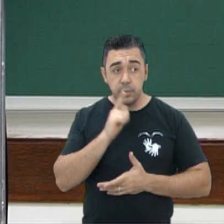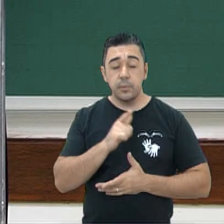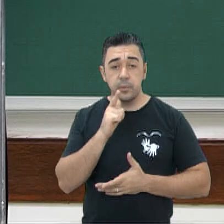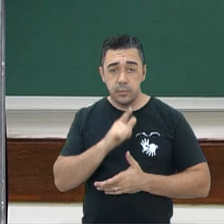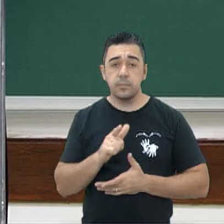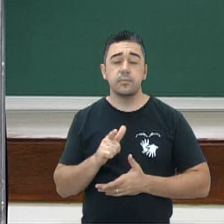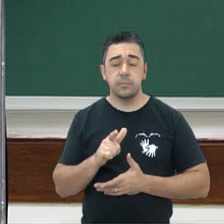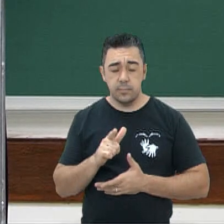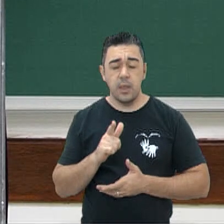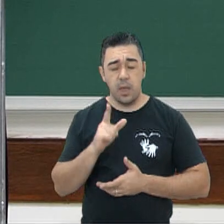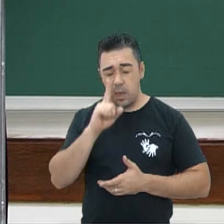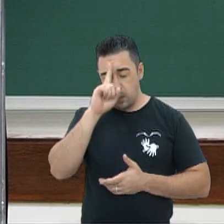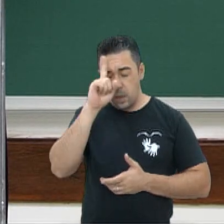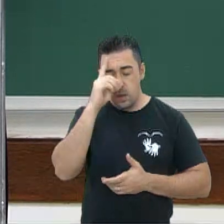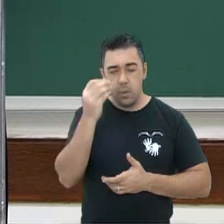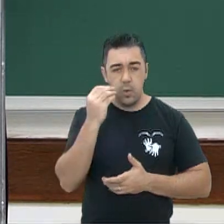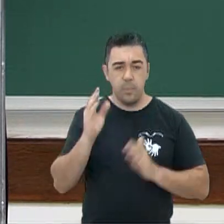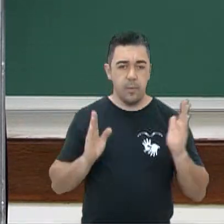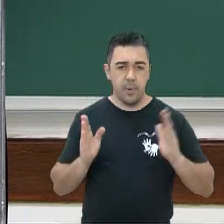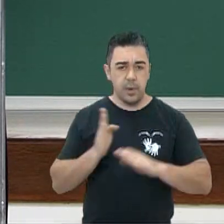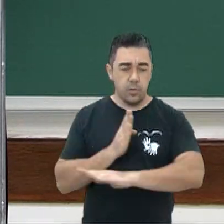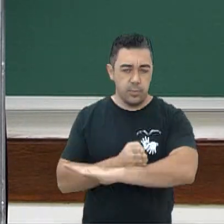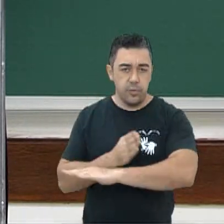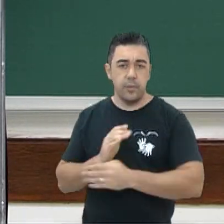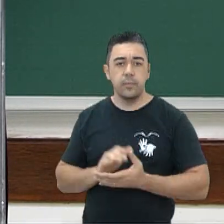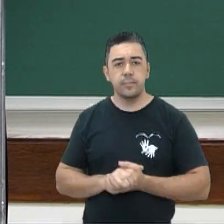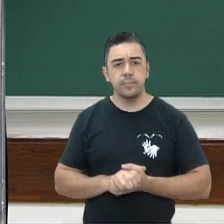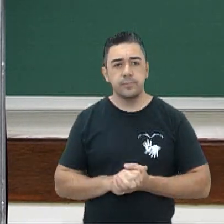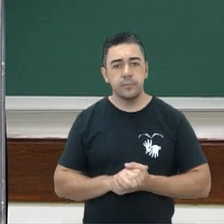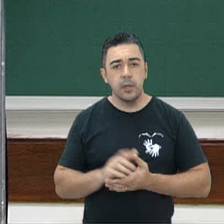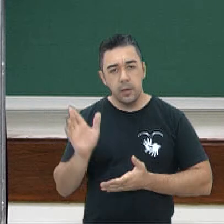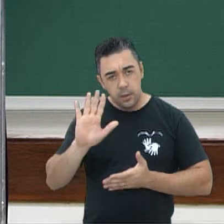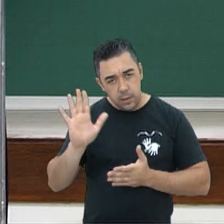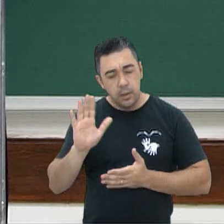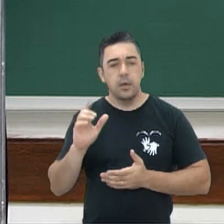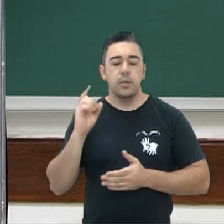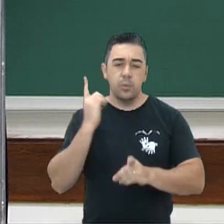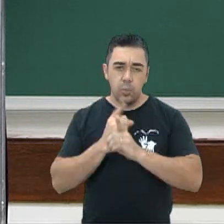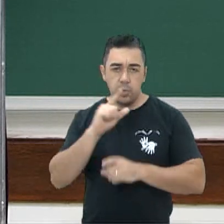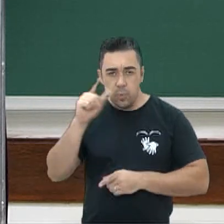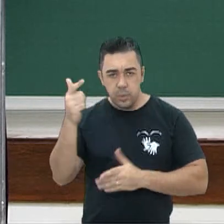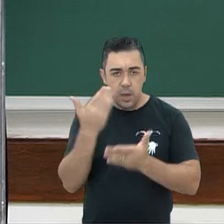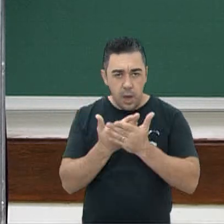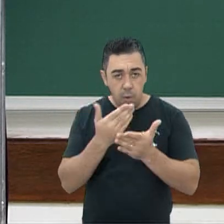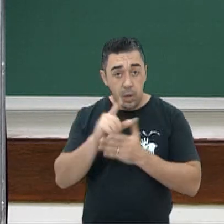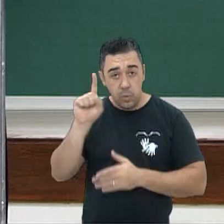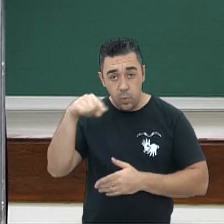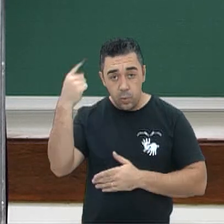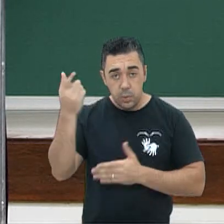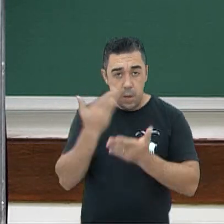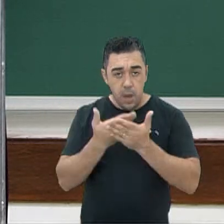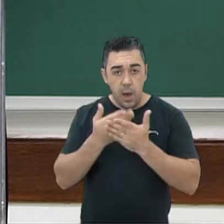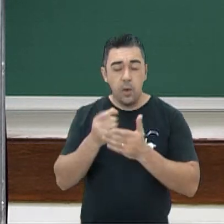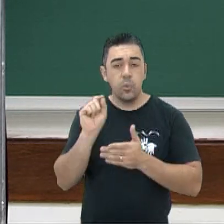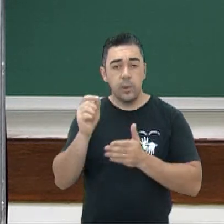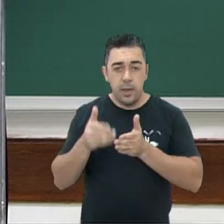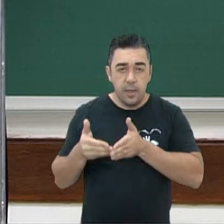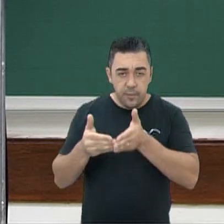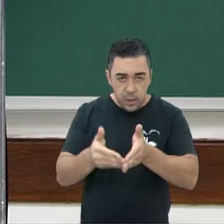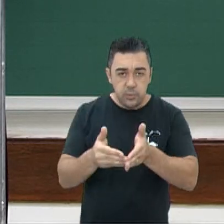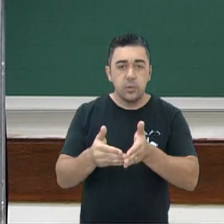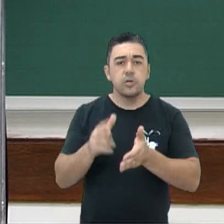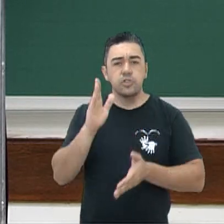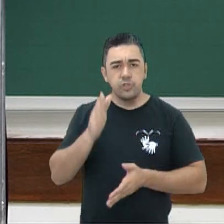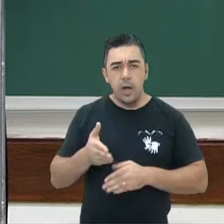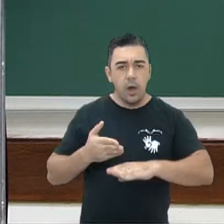de ter uma ideia melhor do que foi esse período medieval. A gente se encontra na próxima aula. Na próxima aula, as grandes navegações. Então, a